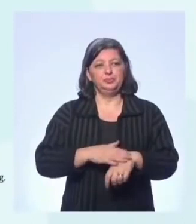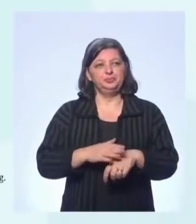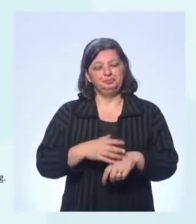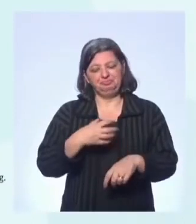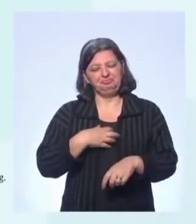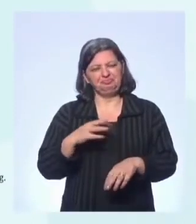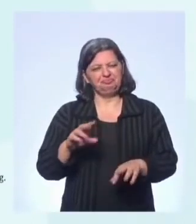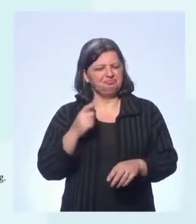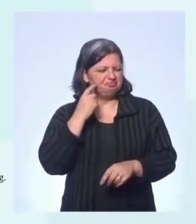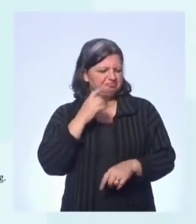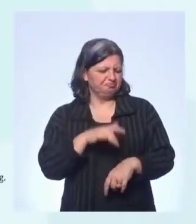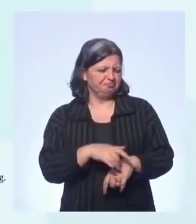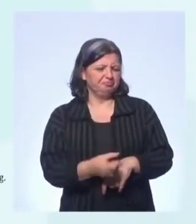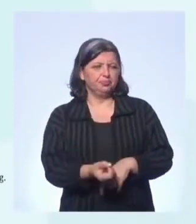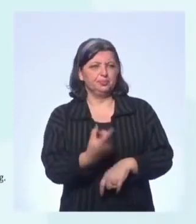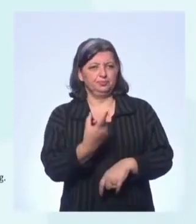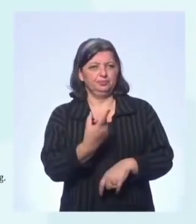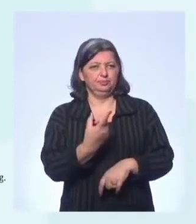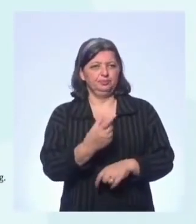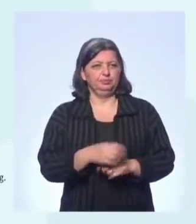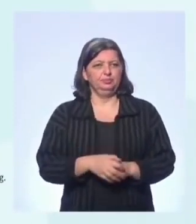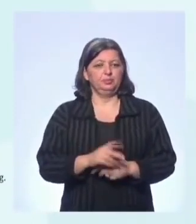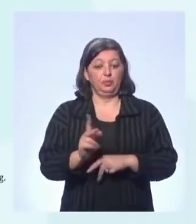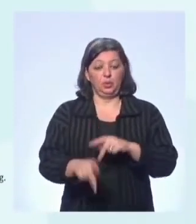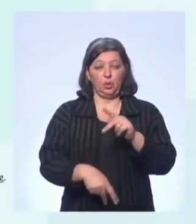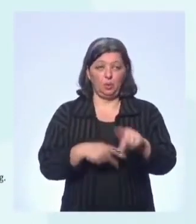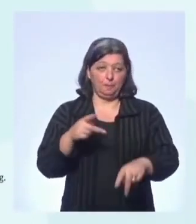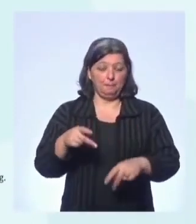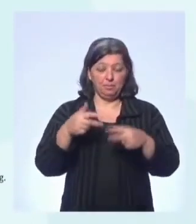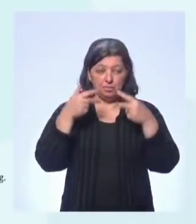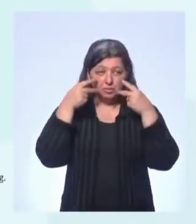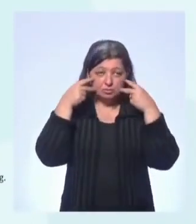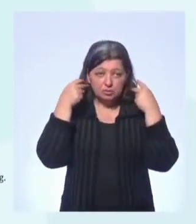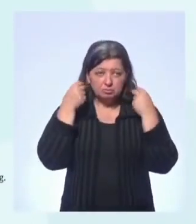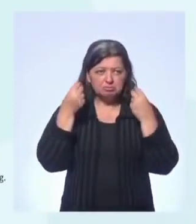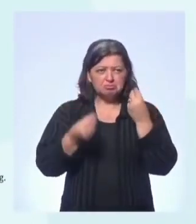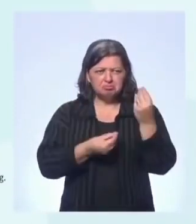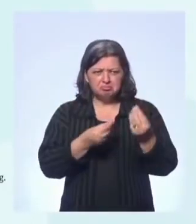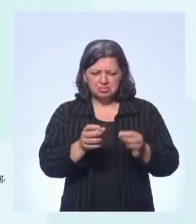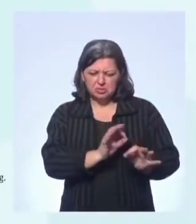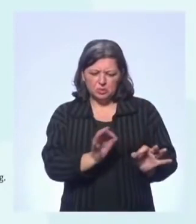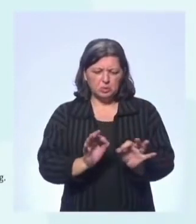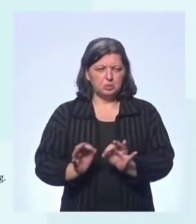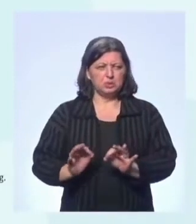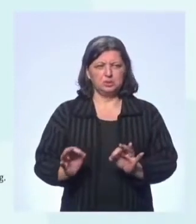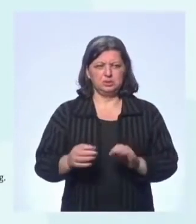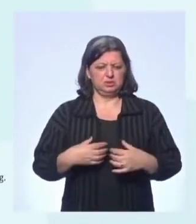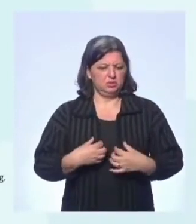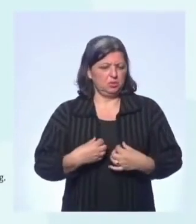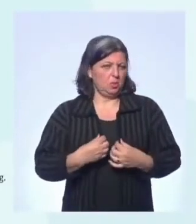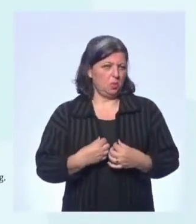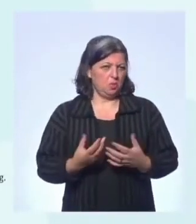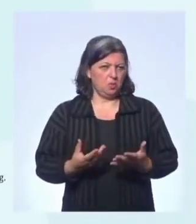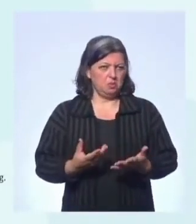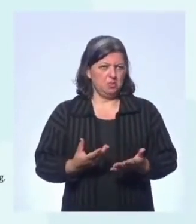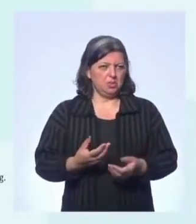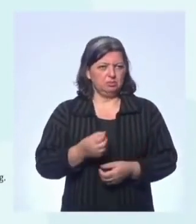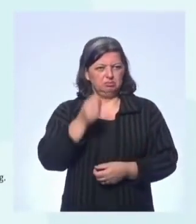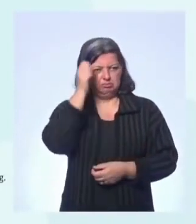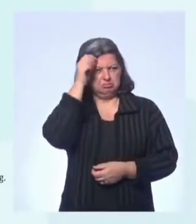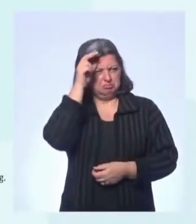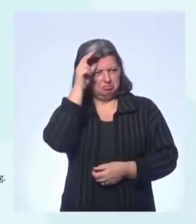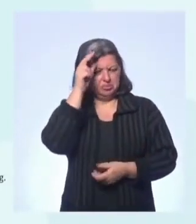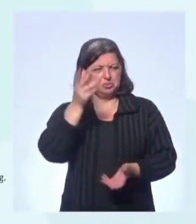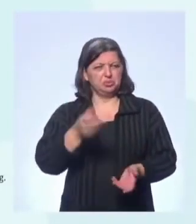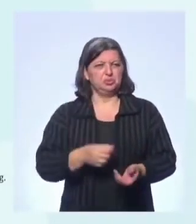muito estranho para os indígenas toda aquela ornamentação e ritual. E pela imagem,